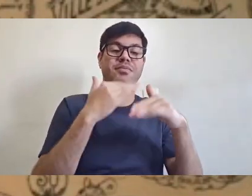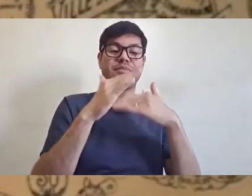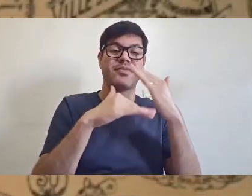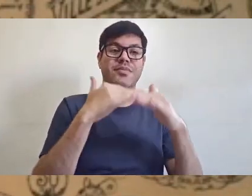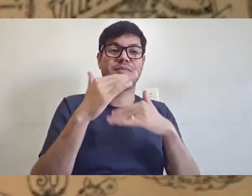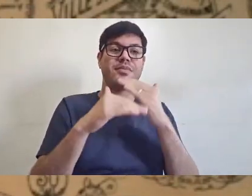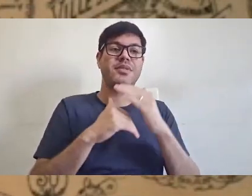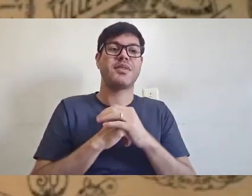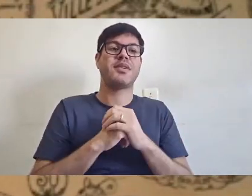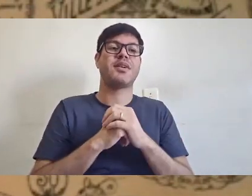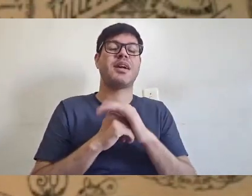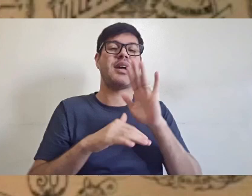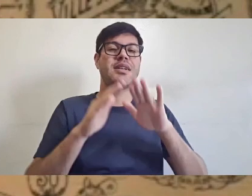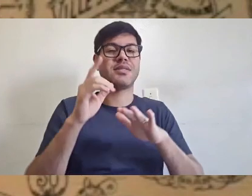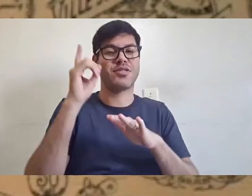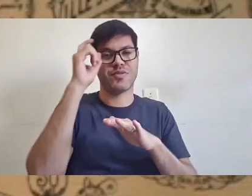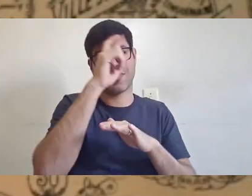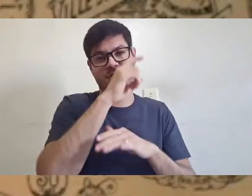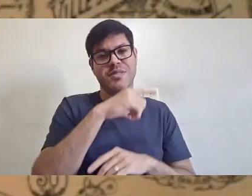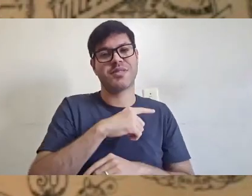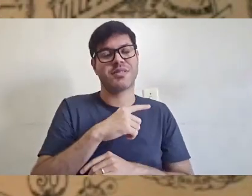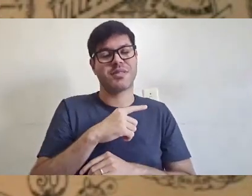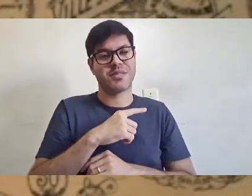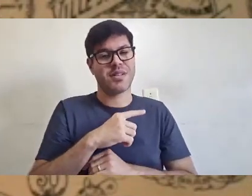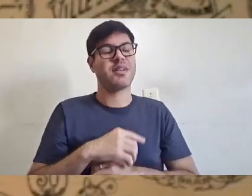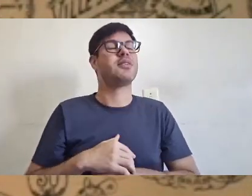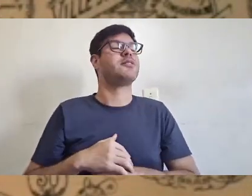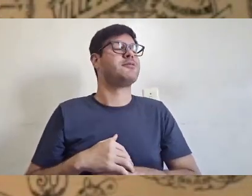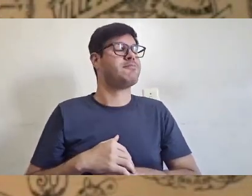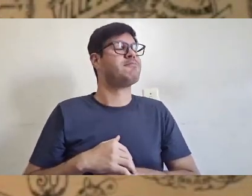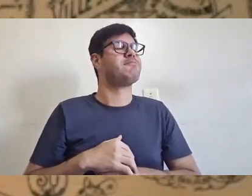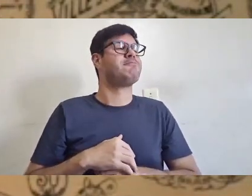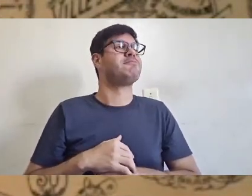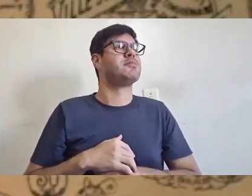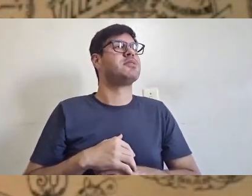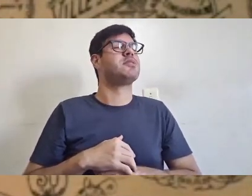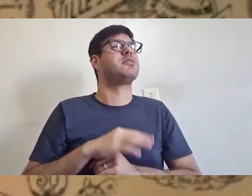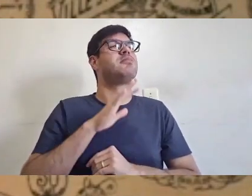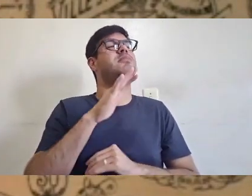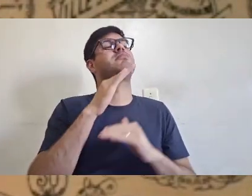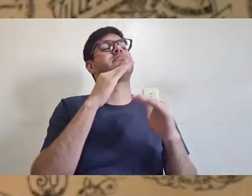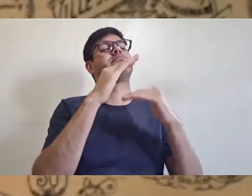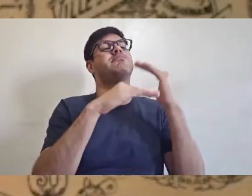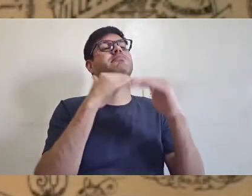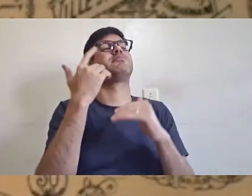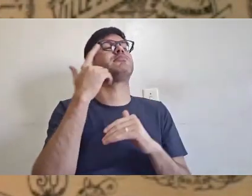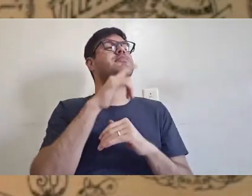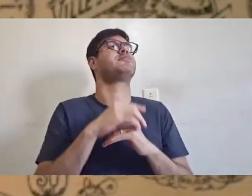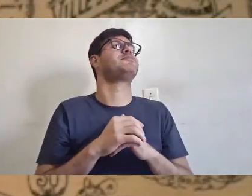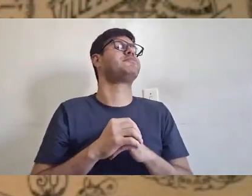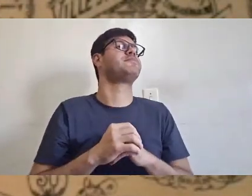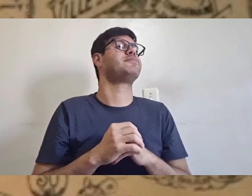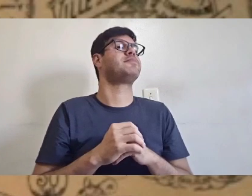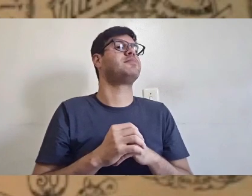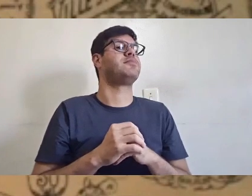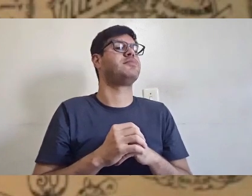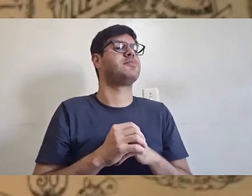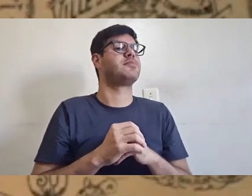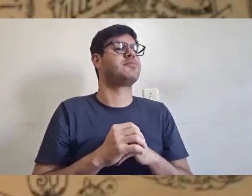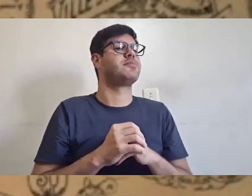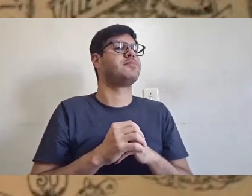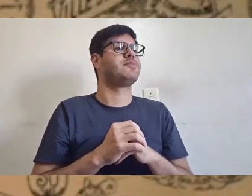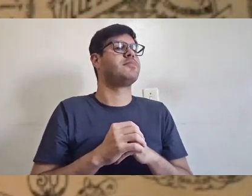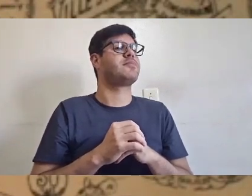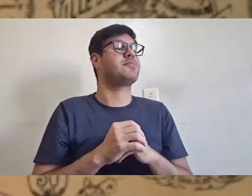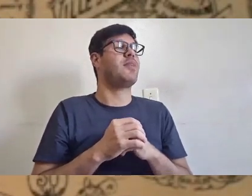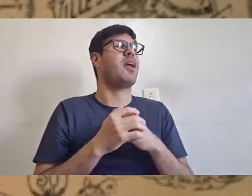uma cidade progressista, mesmo com as dificuldades que Araras sempre teve, entendeu? Sim.